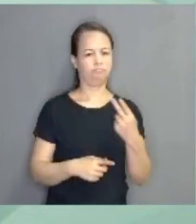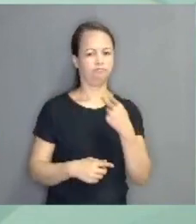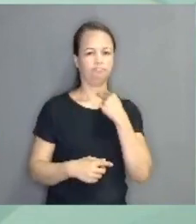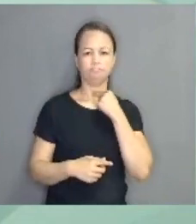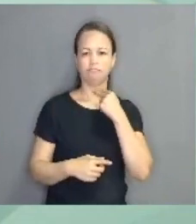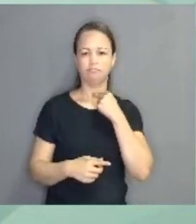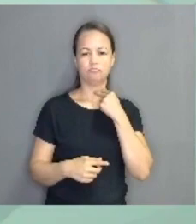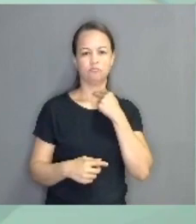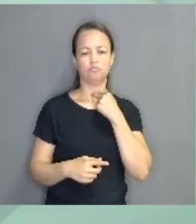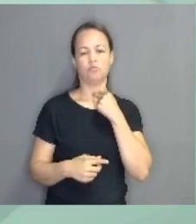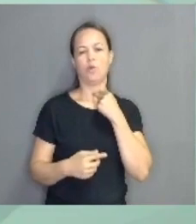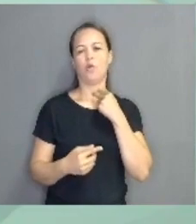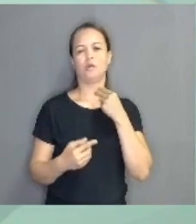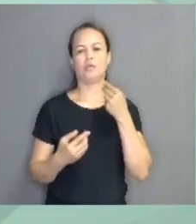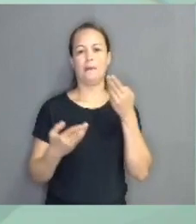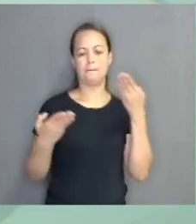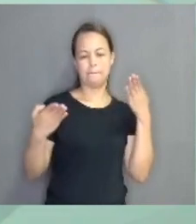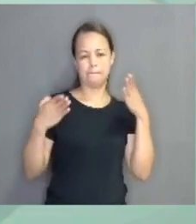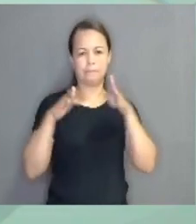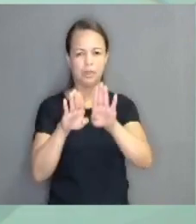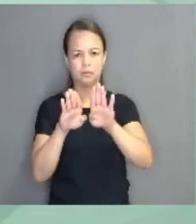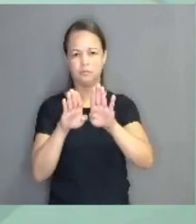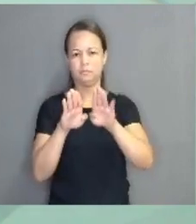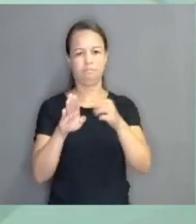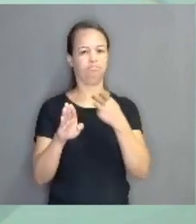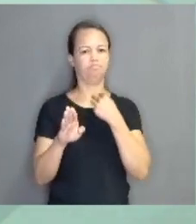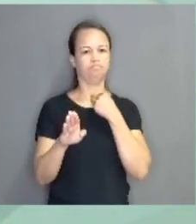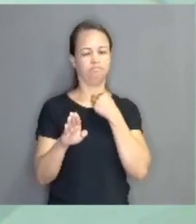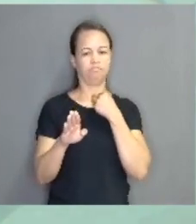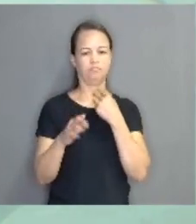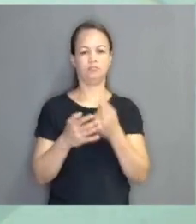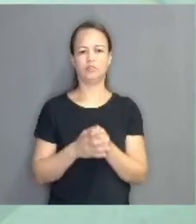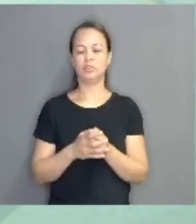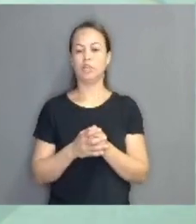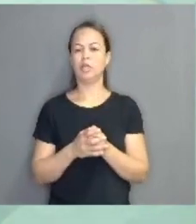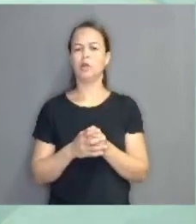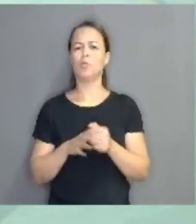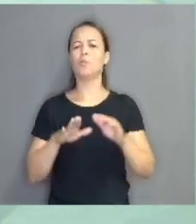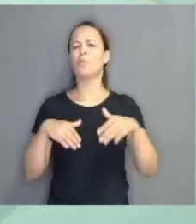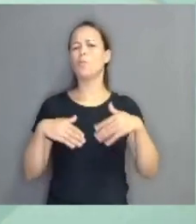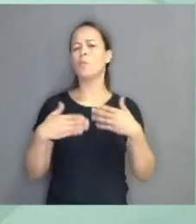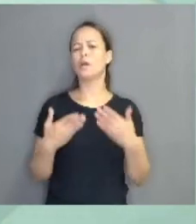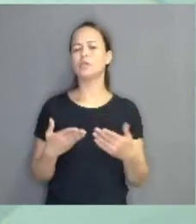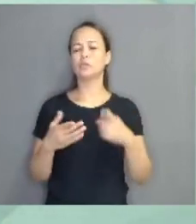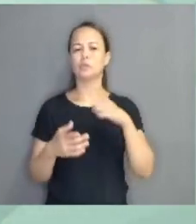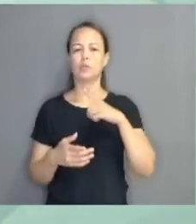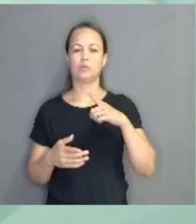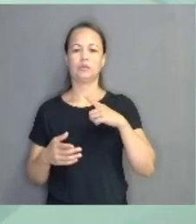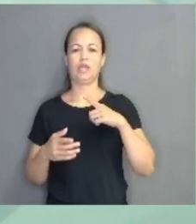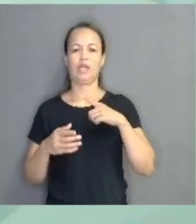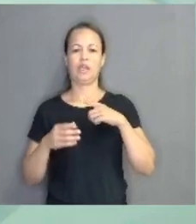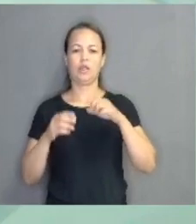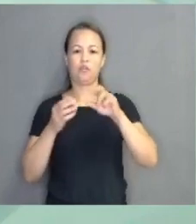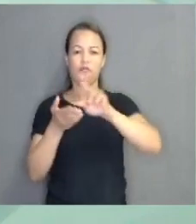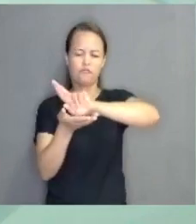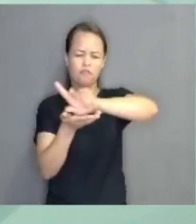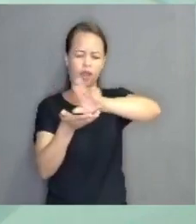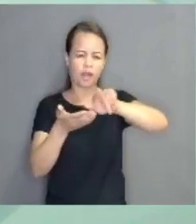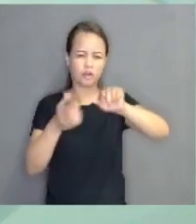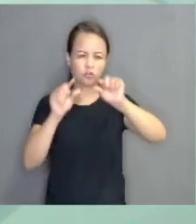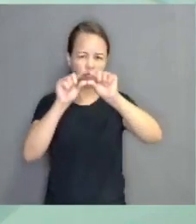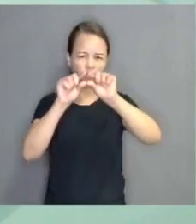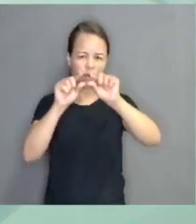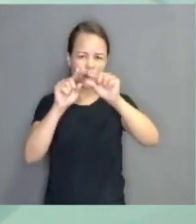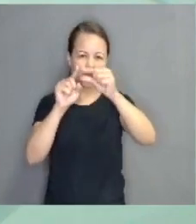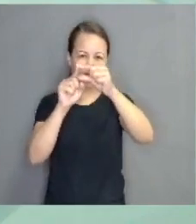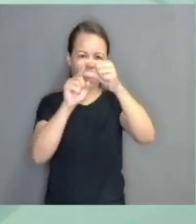porta. Isso é uma frase. E quando eu tenho muitas palavras juntinhas, eu consigo formar um texto, como a